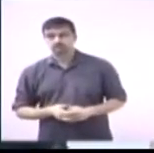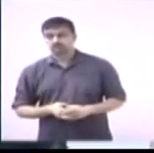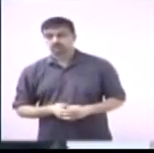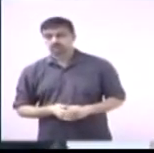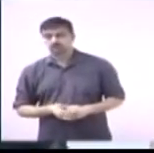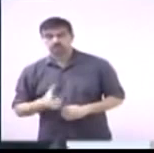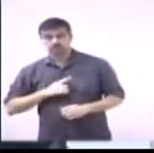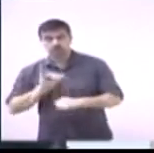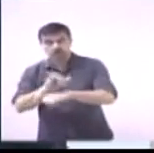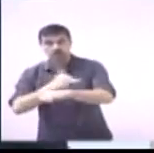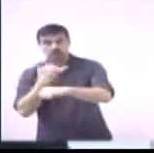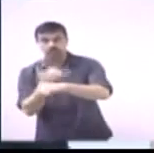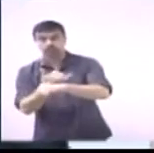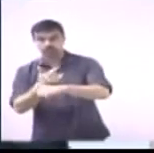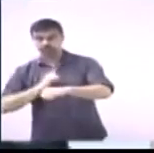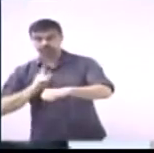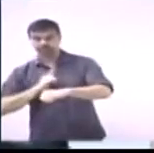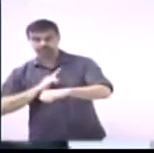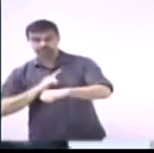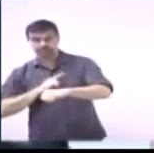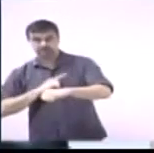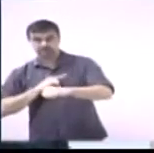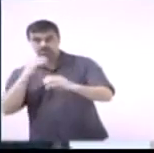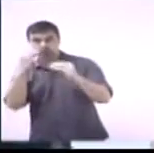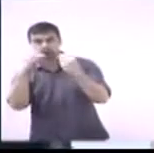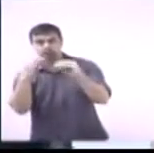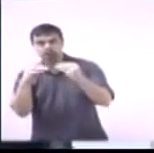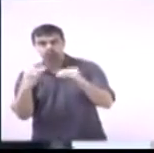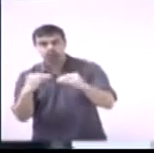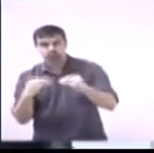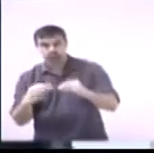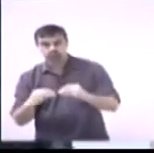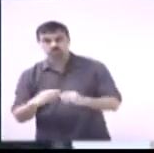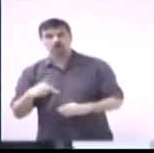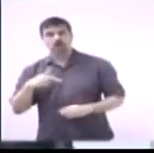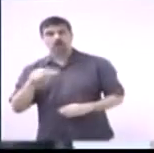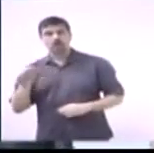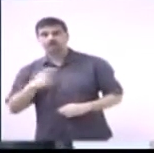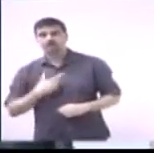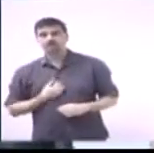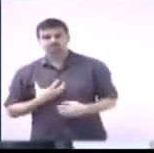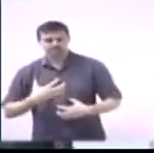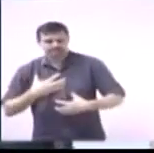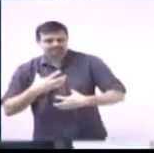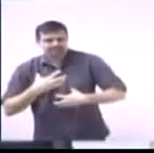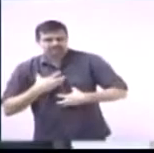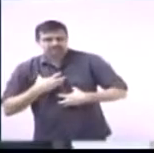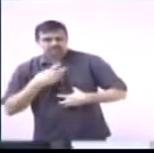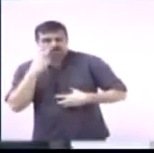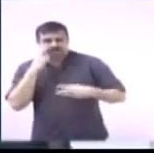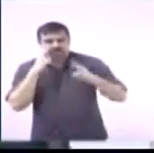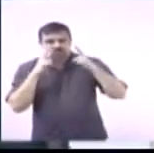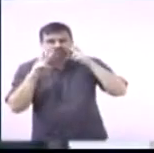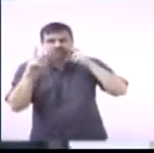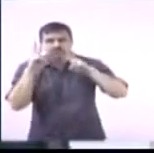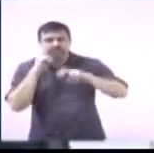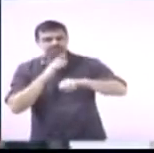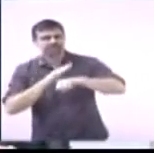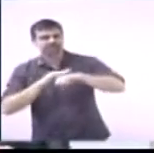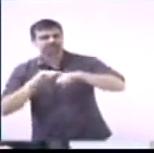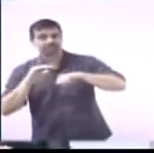no YouTube, ele fala mais ou menos assim, com uma ternura no olhar. Ele responde mais ou menos